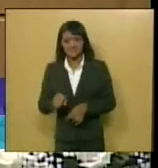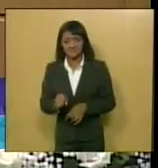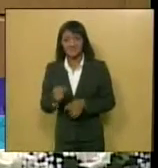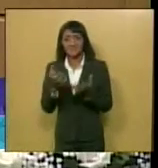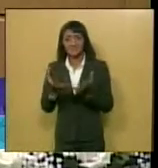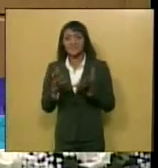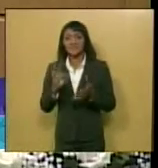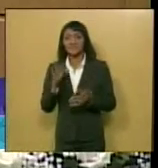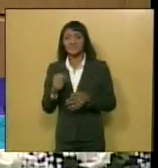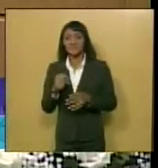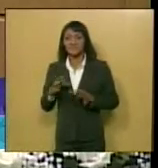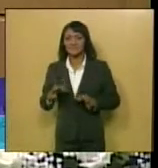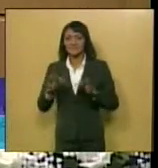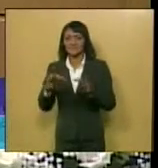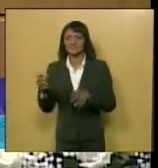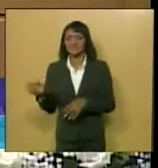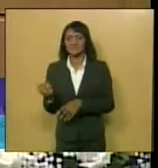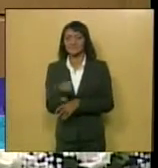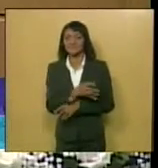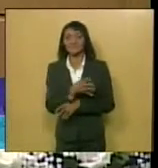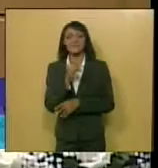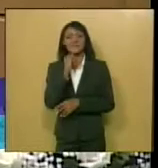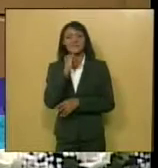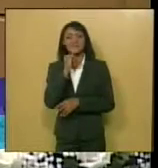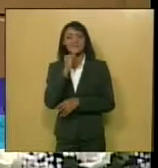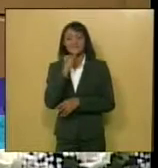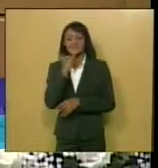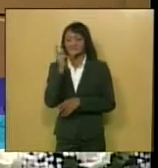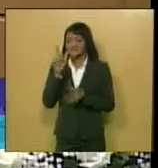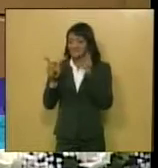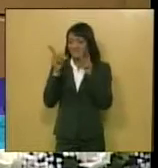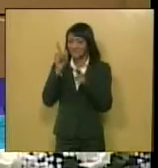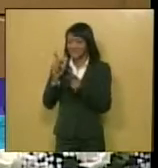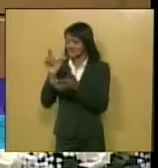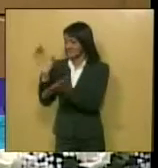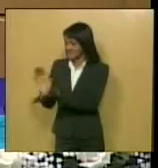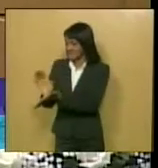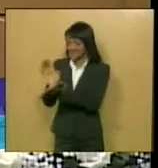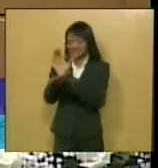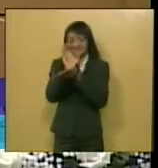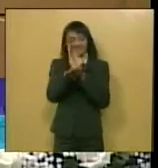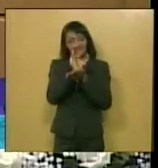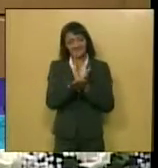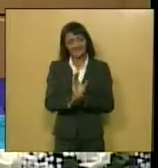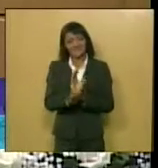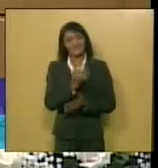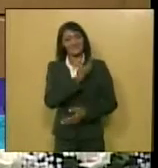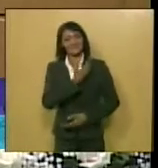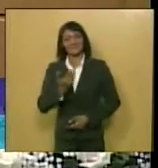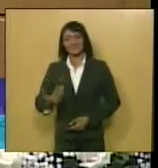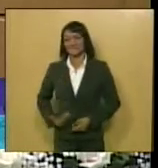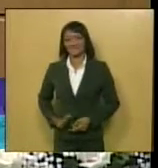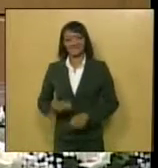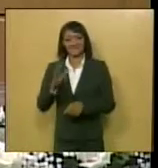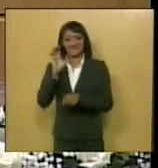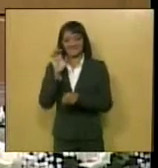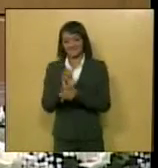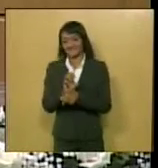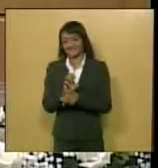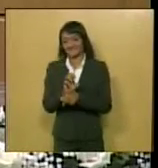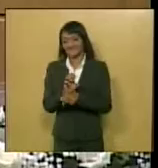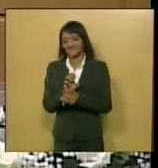modernidade para Itabaiana, conseguindo recursos, inclusive quando o governo do estado era o